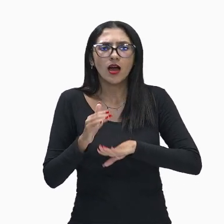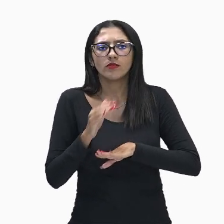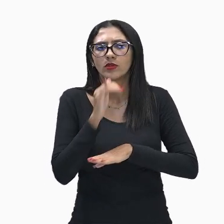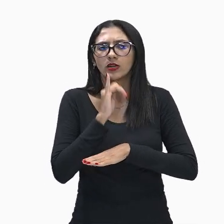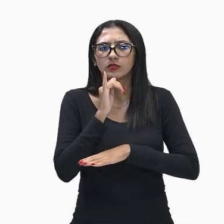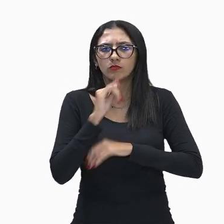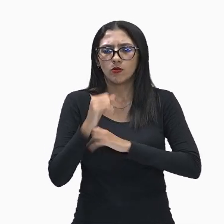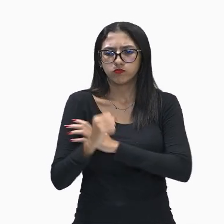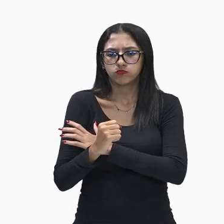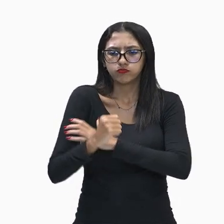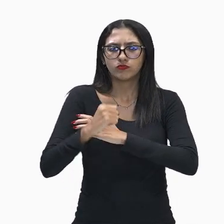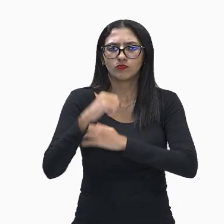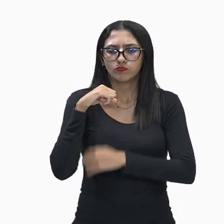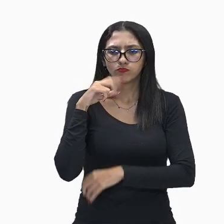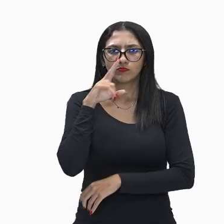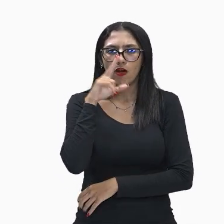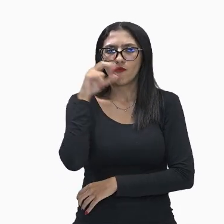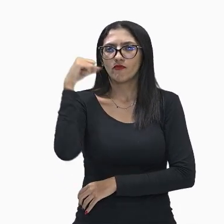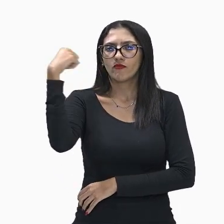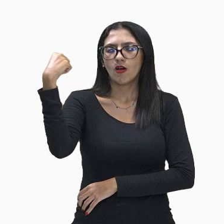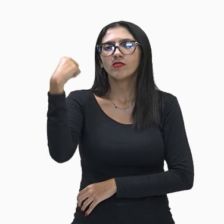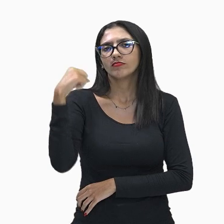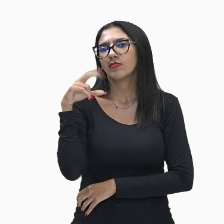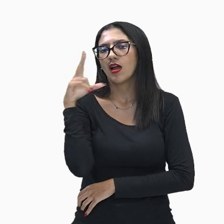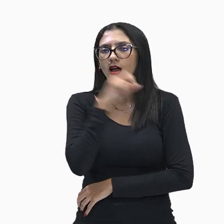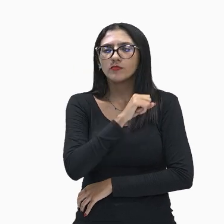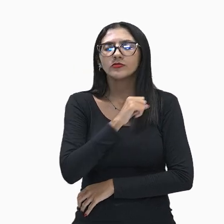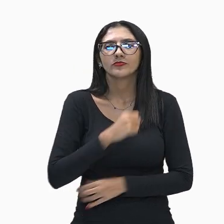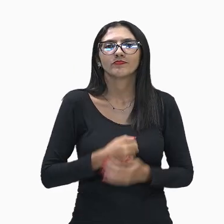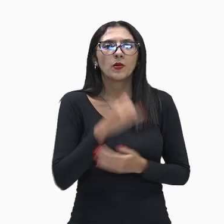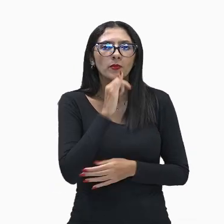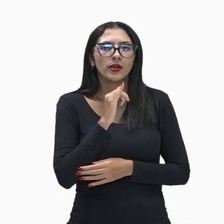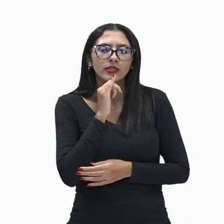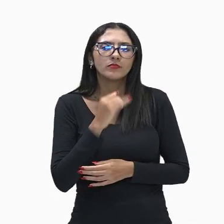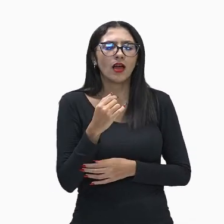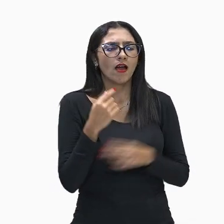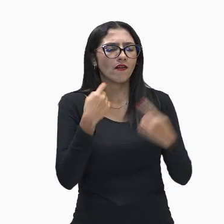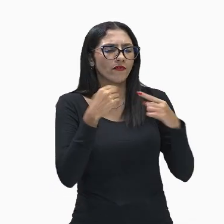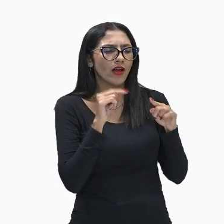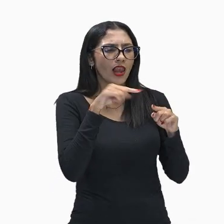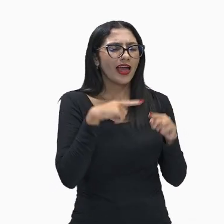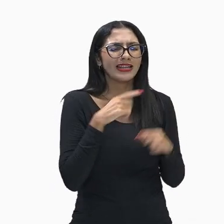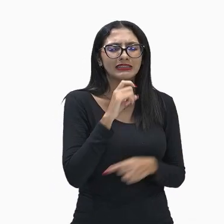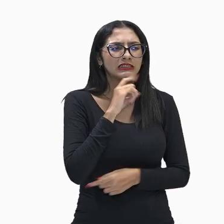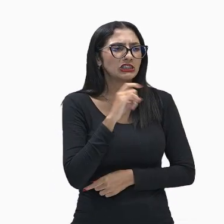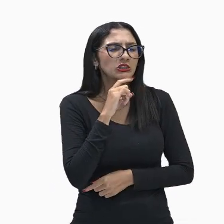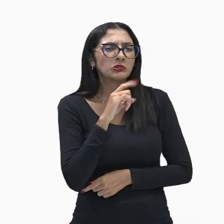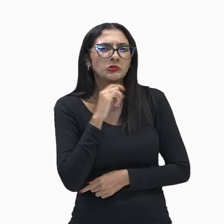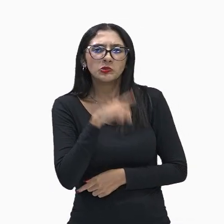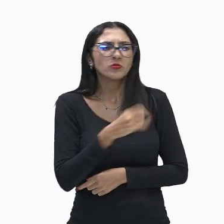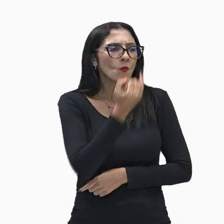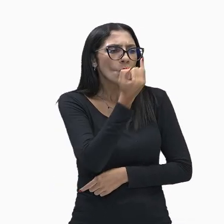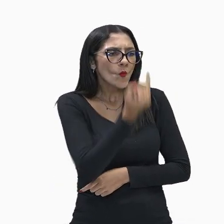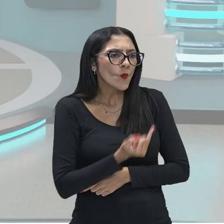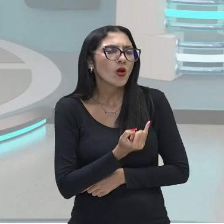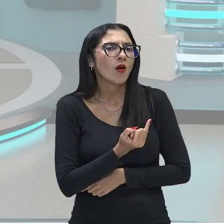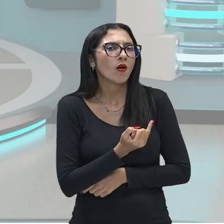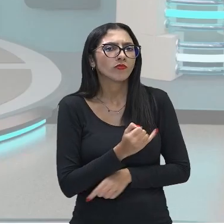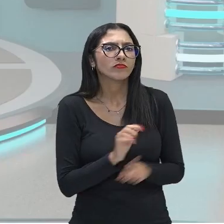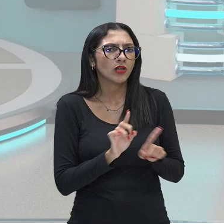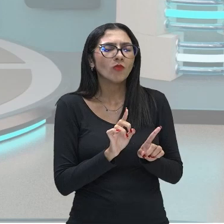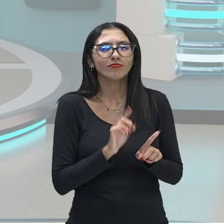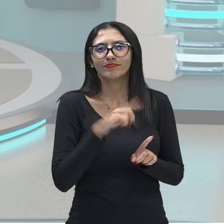ditado de que ah o indivíduo Ele tem ele tem um peso elevado ele não vai conseguir perder o peso é mentira